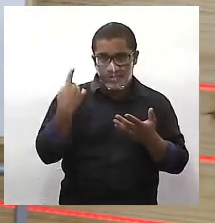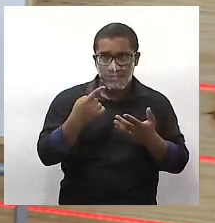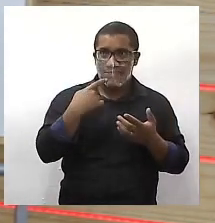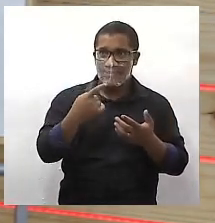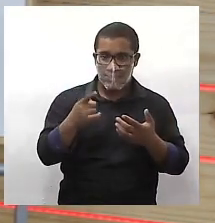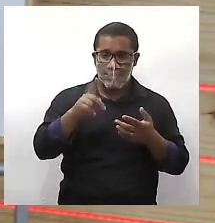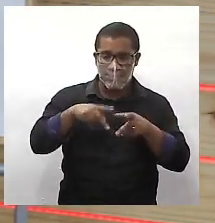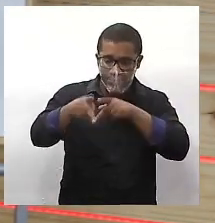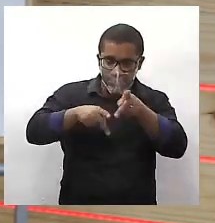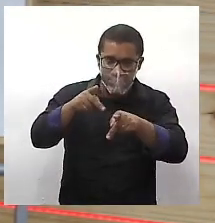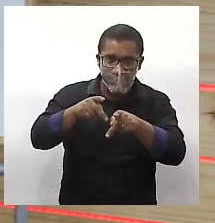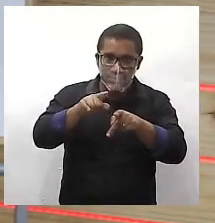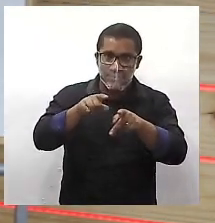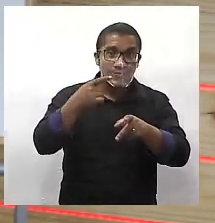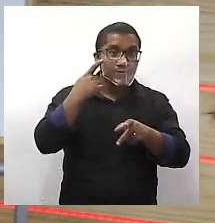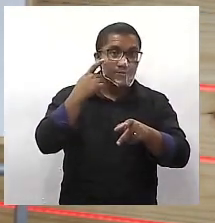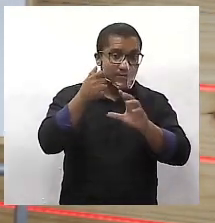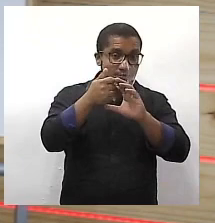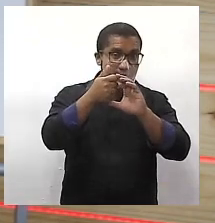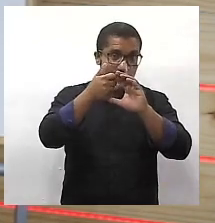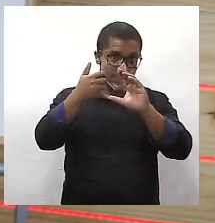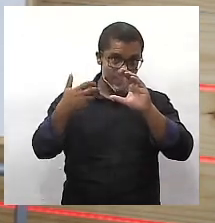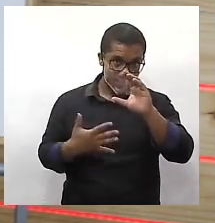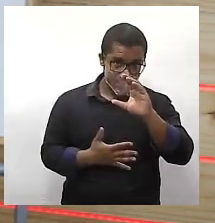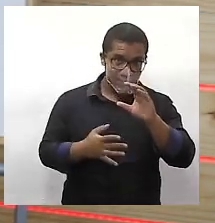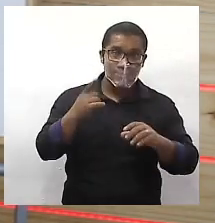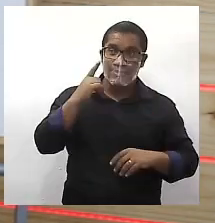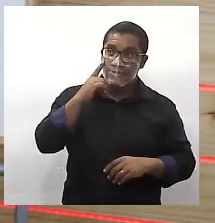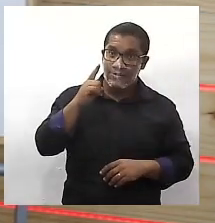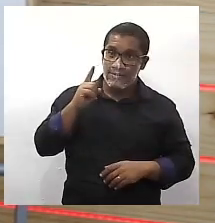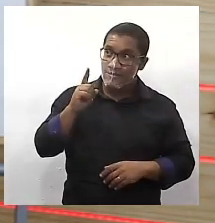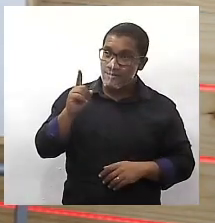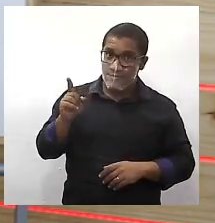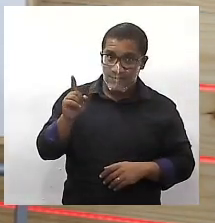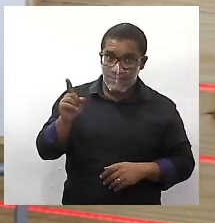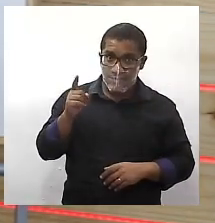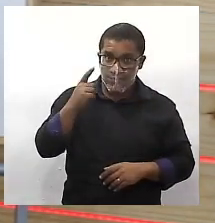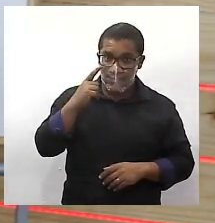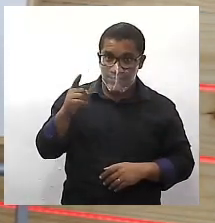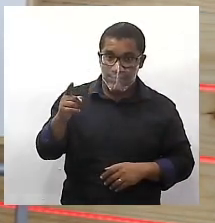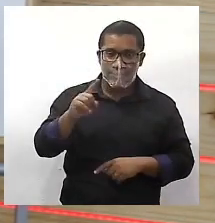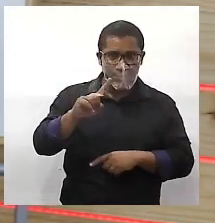Presta atenção. Lembrem que quando você pega a população... olha pra mim, viu?